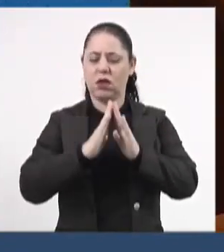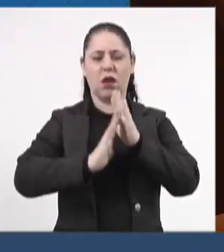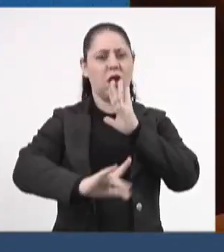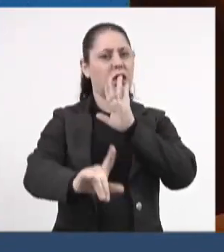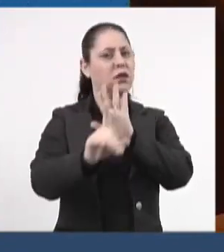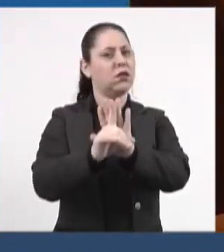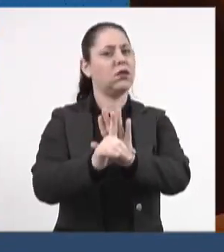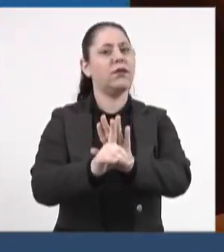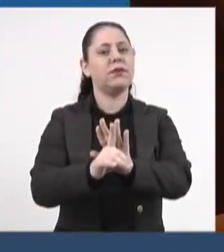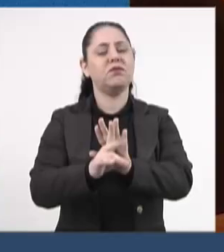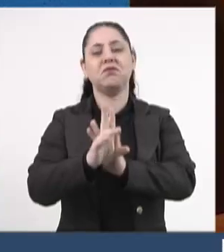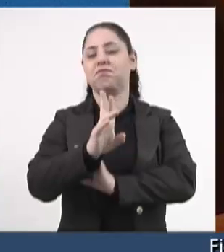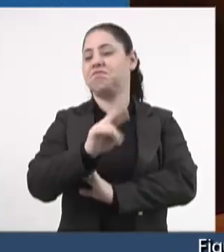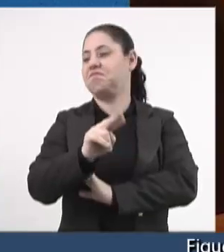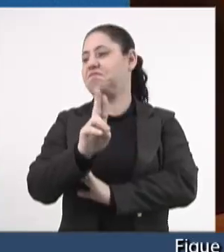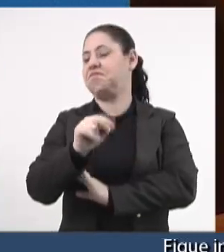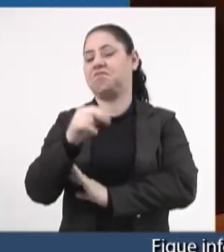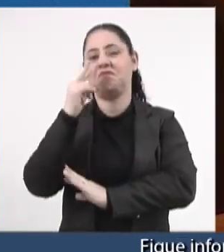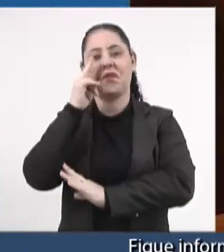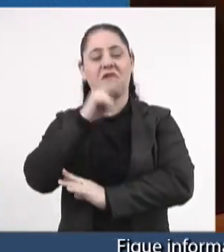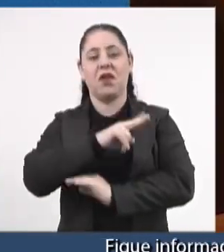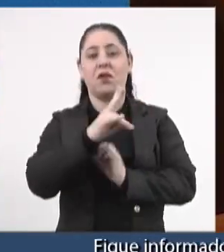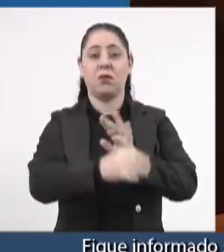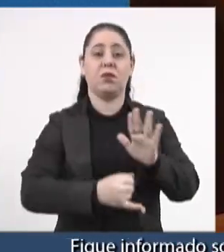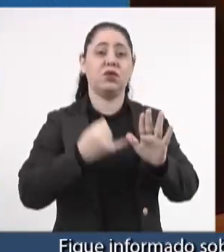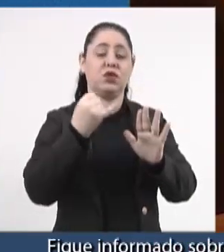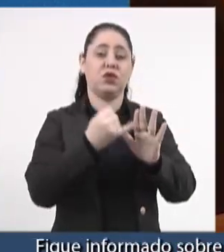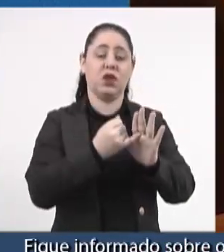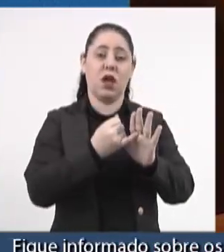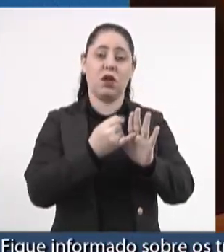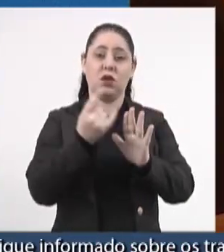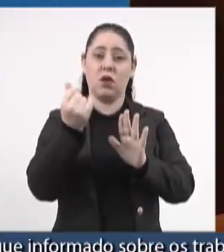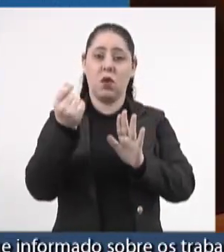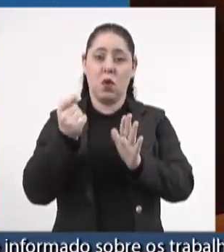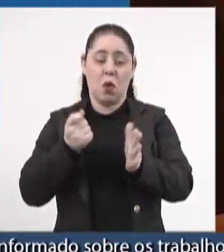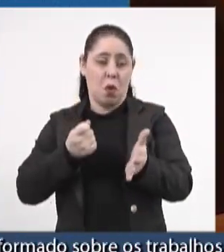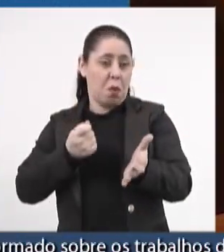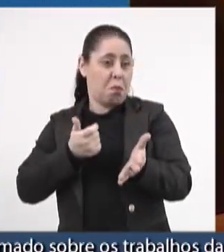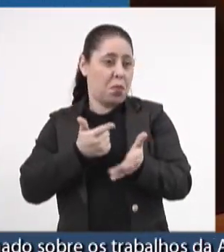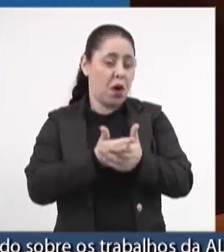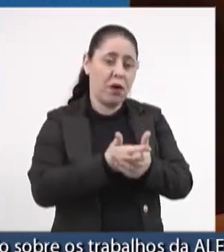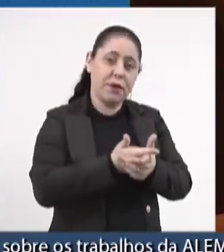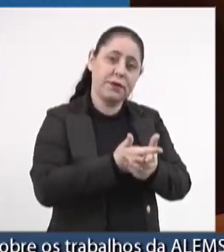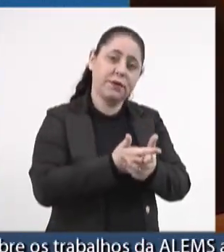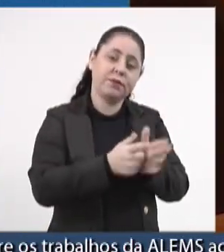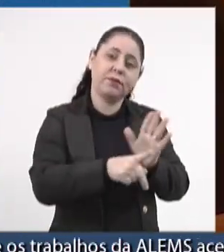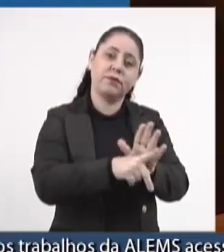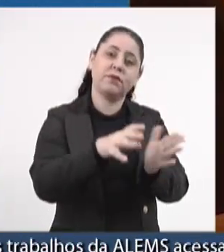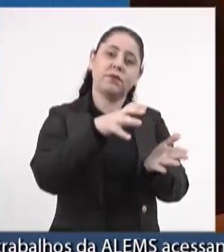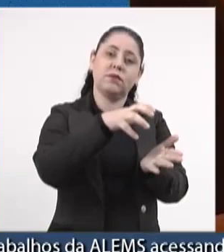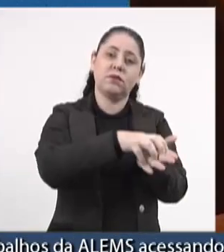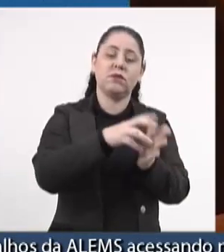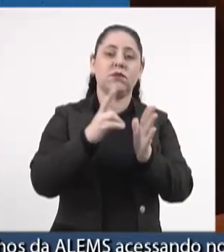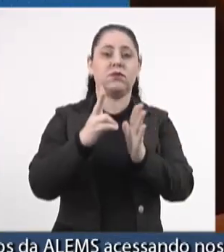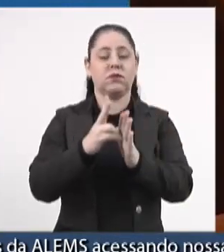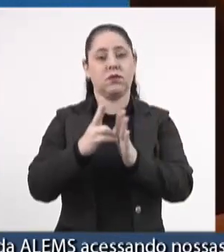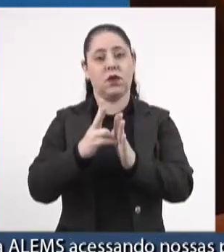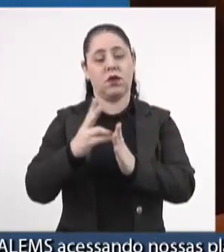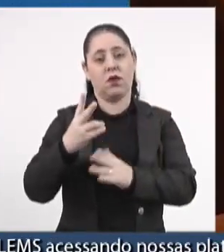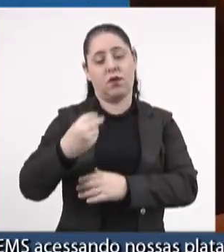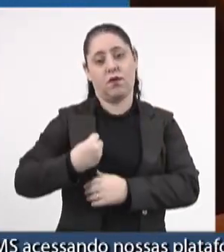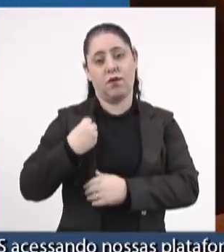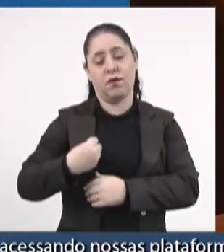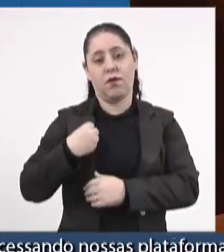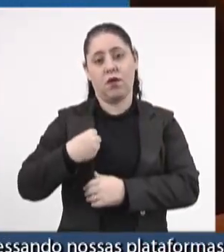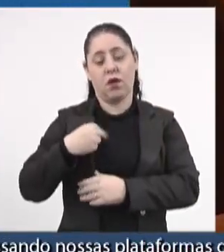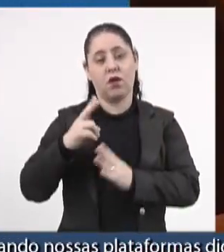casa, eu nunca vi um projeto de investimento nas aldeias indígenas para que os índios vivam com